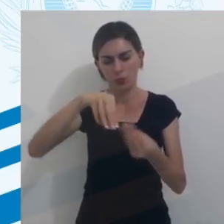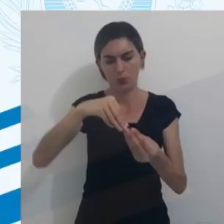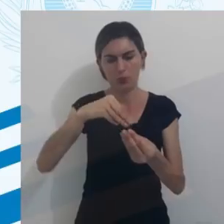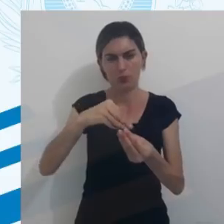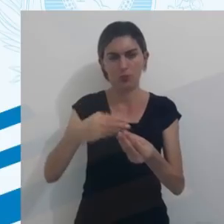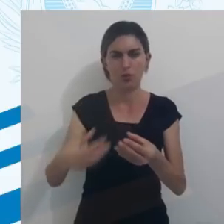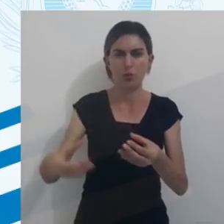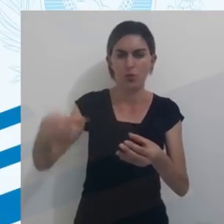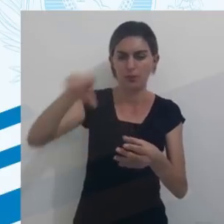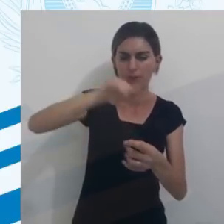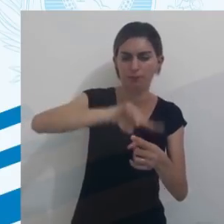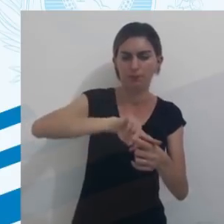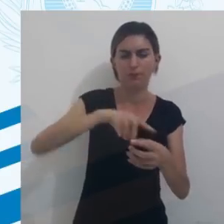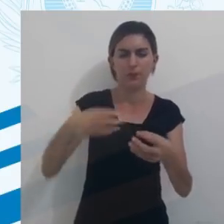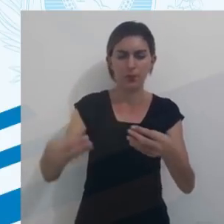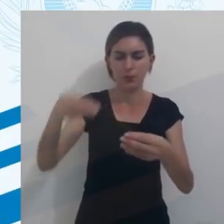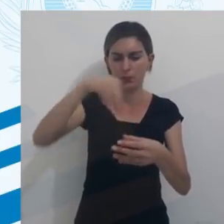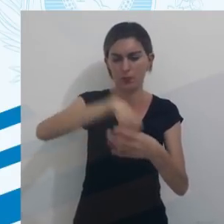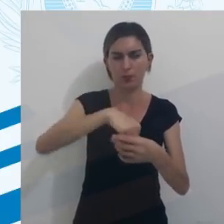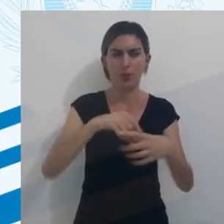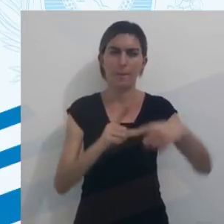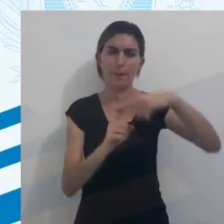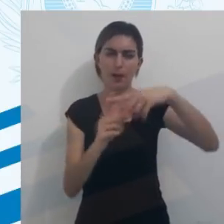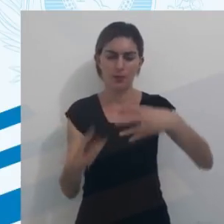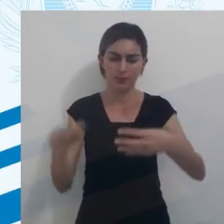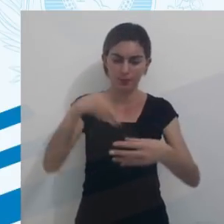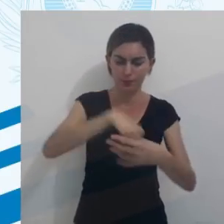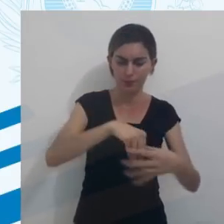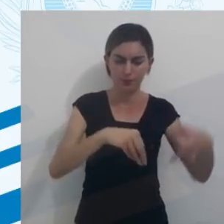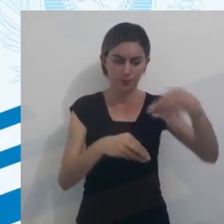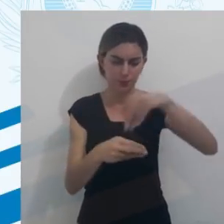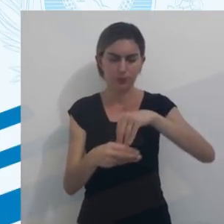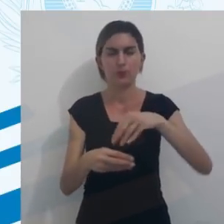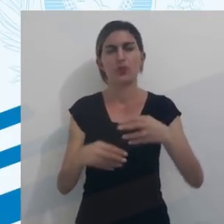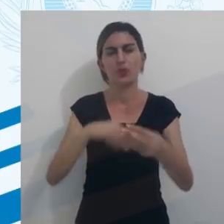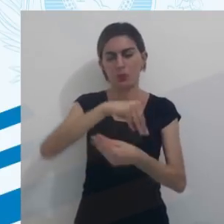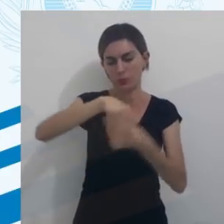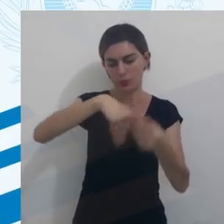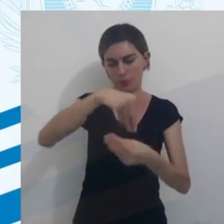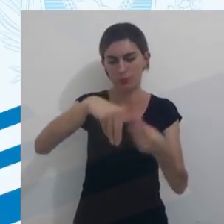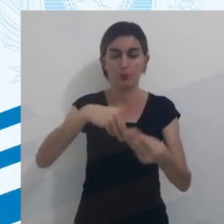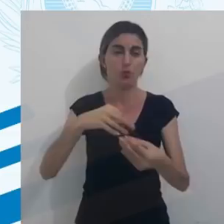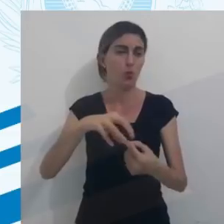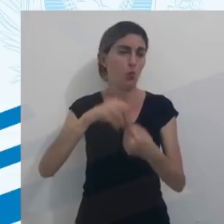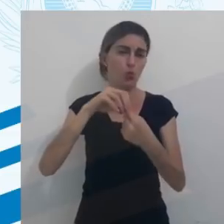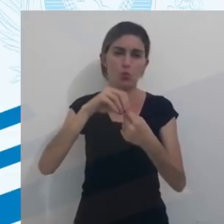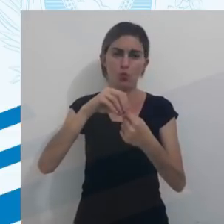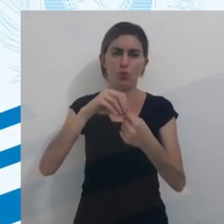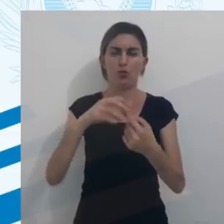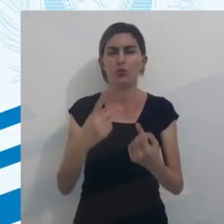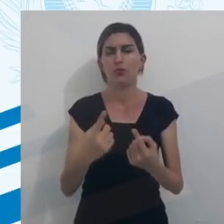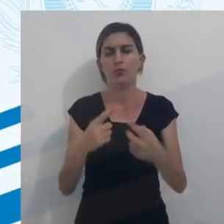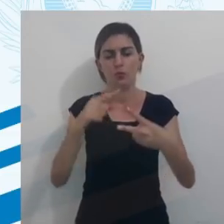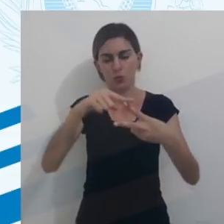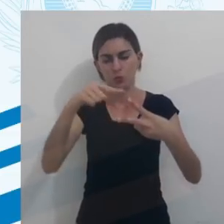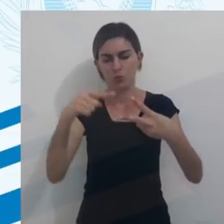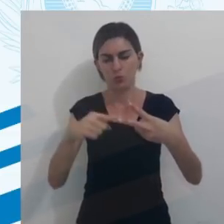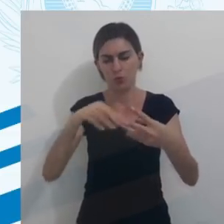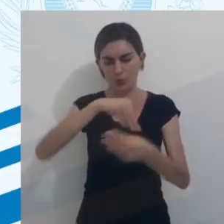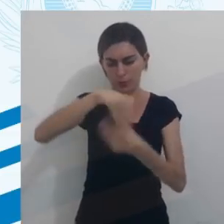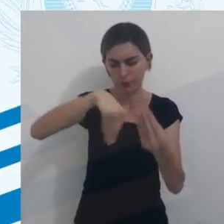adição. Nesse tipo de reação, um único composto ele é obtido. Duas